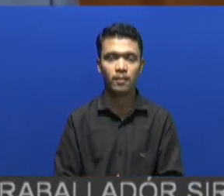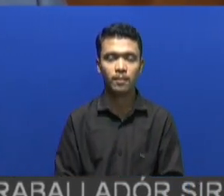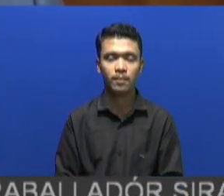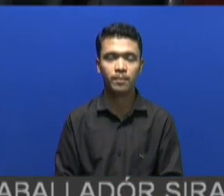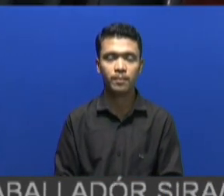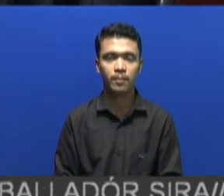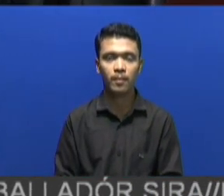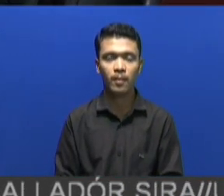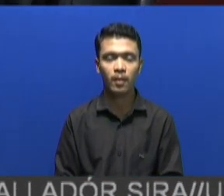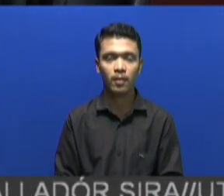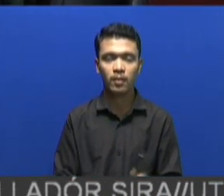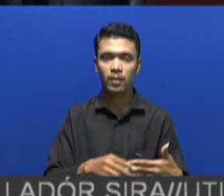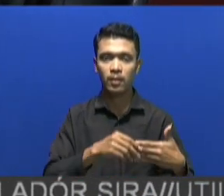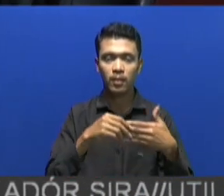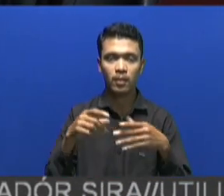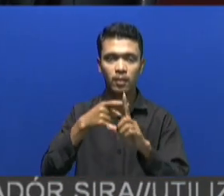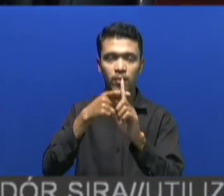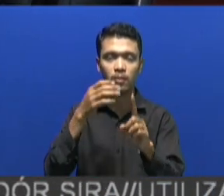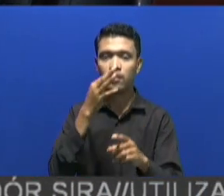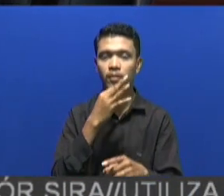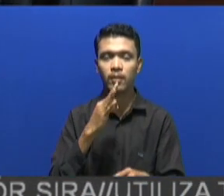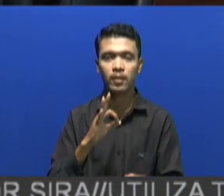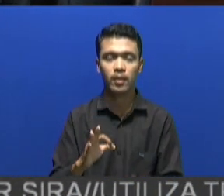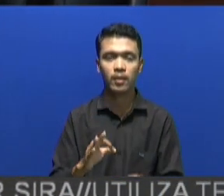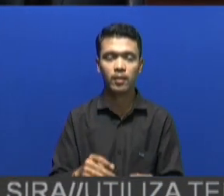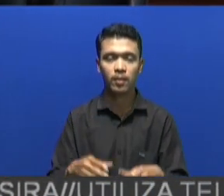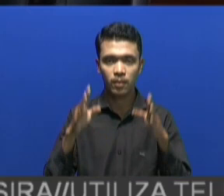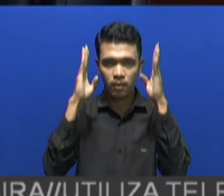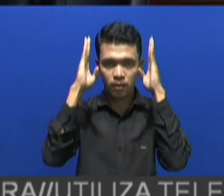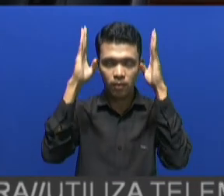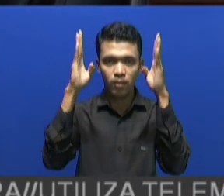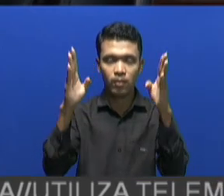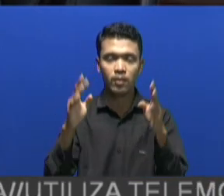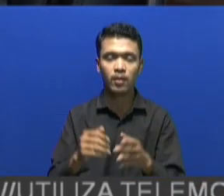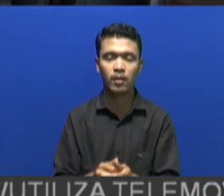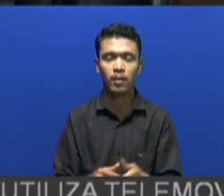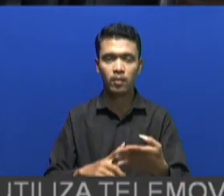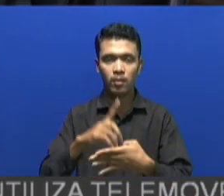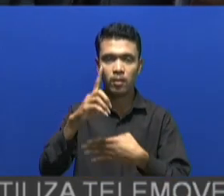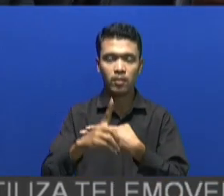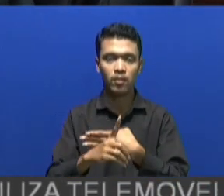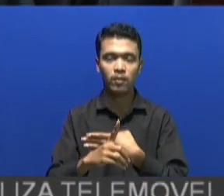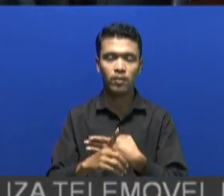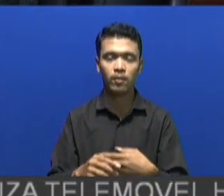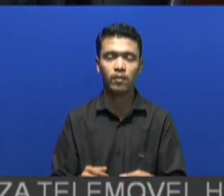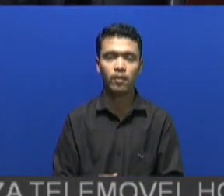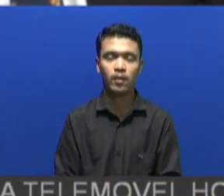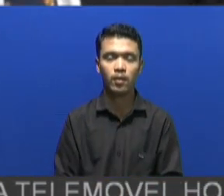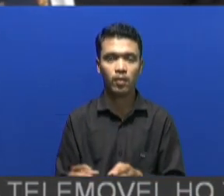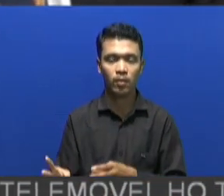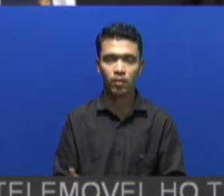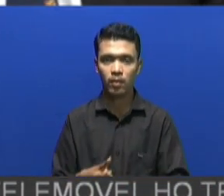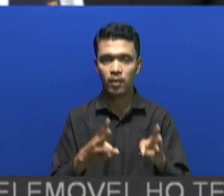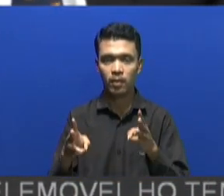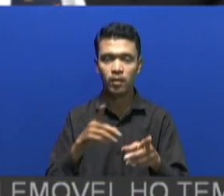Assunto Internacional lidera José Fidelis Leite Magalhães, nebe foca principal a tu desenvolve estratégia ida, rodala